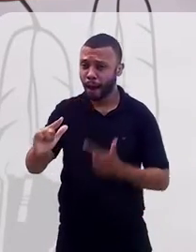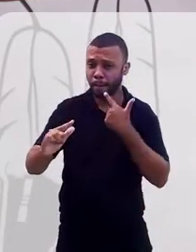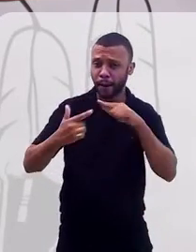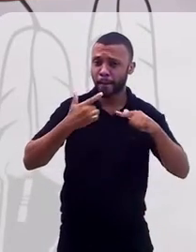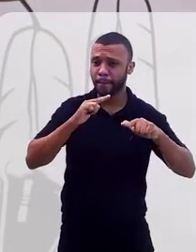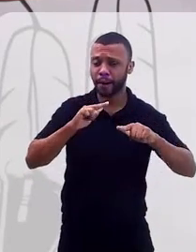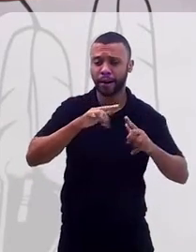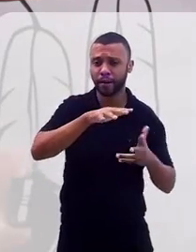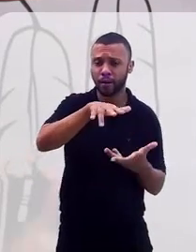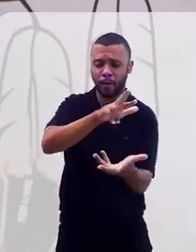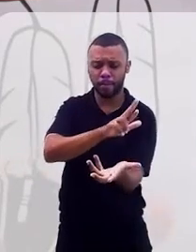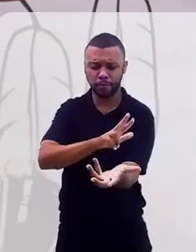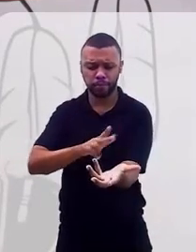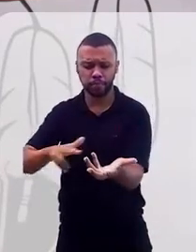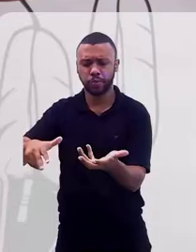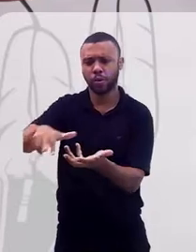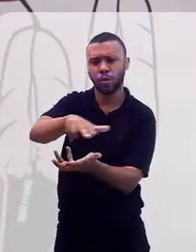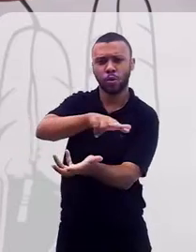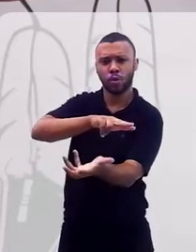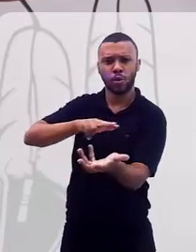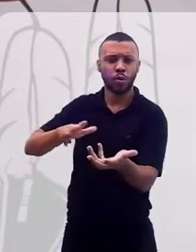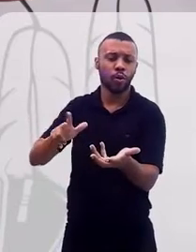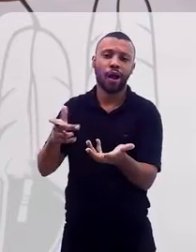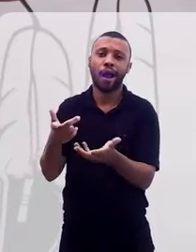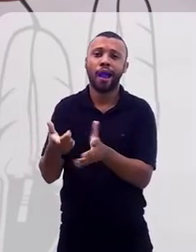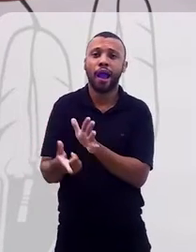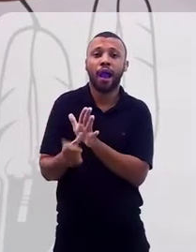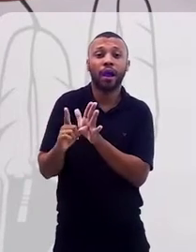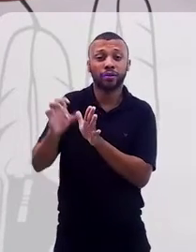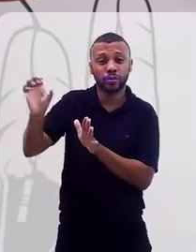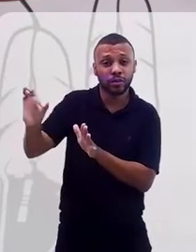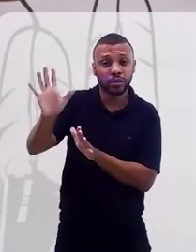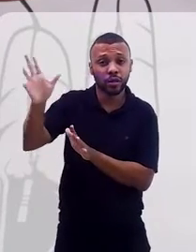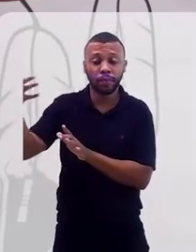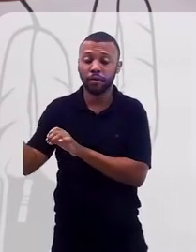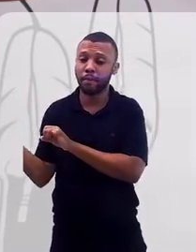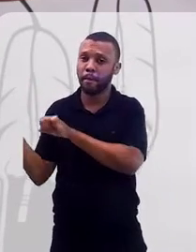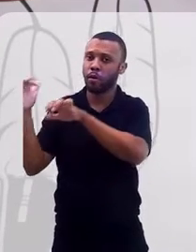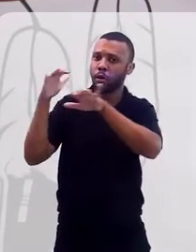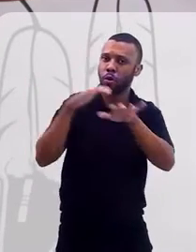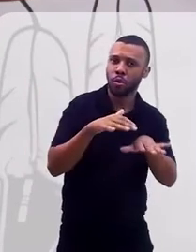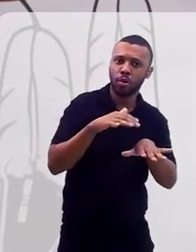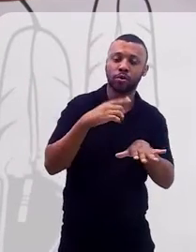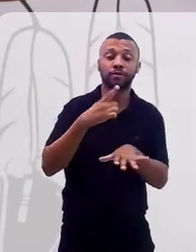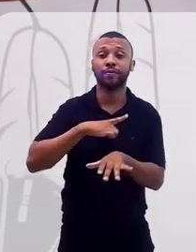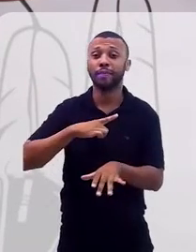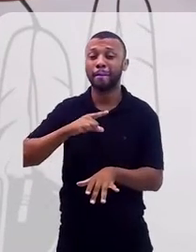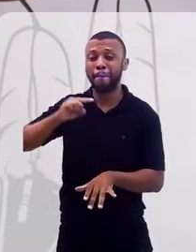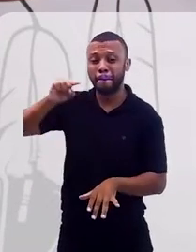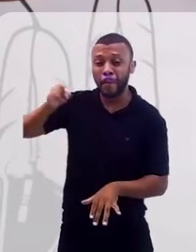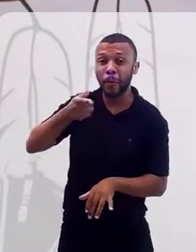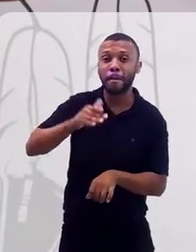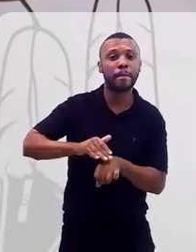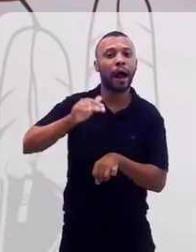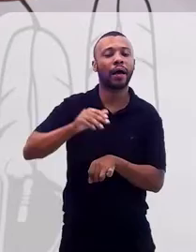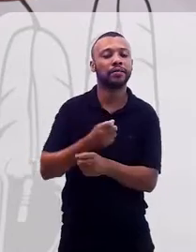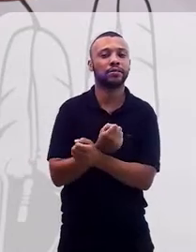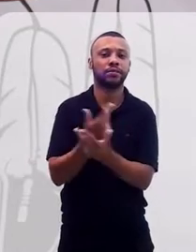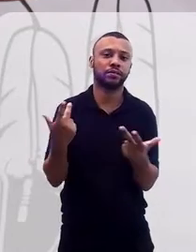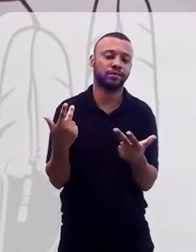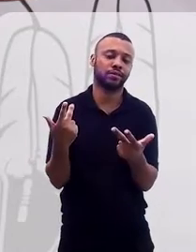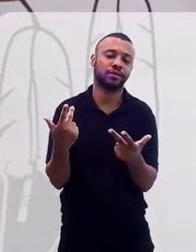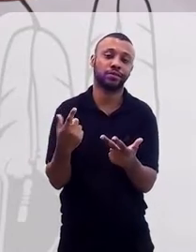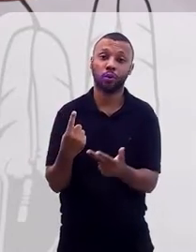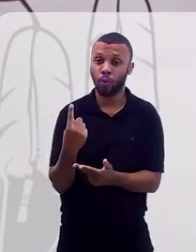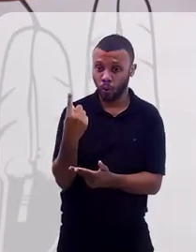temos muitas muitas hoje eh antes da chegada dos europeus tinham mais de 1000 etnias